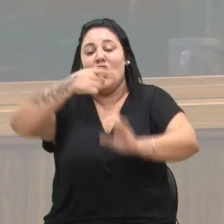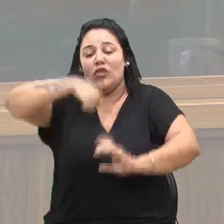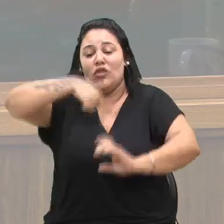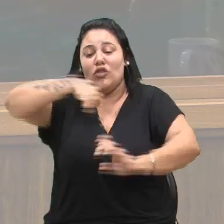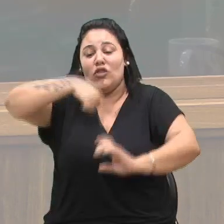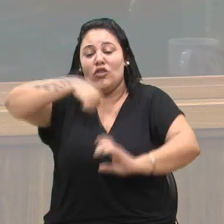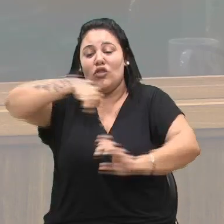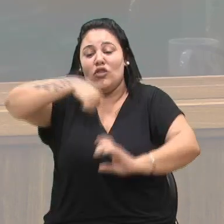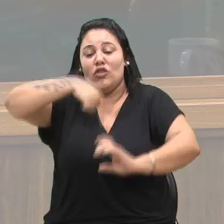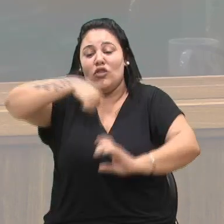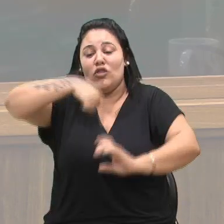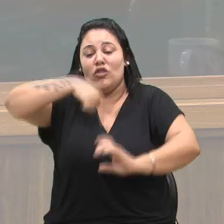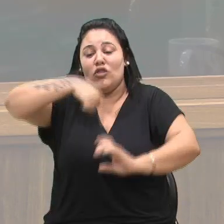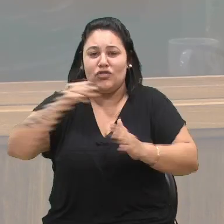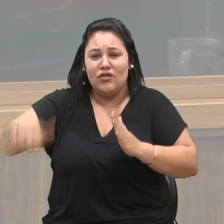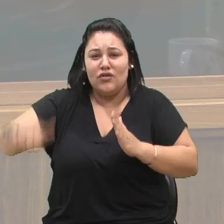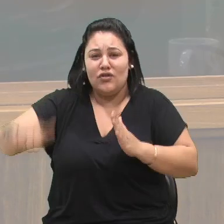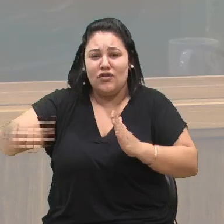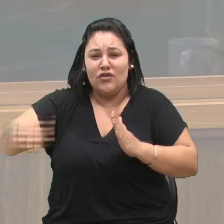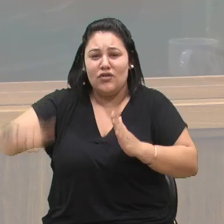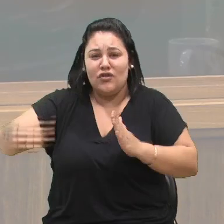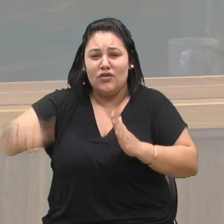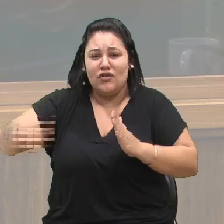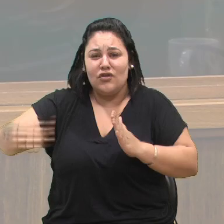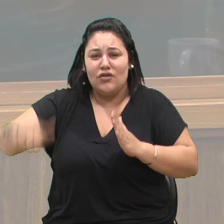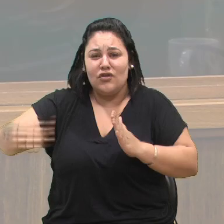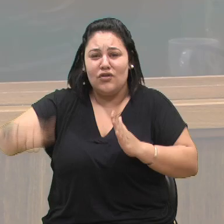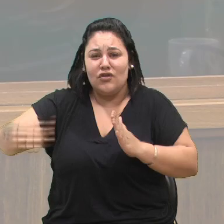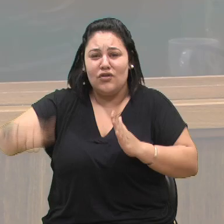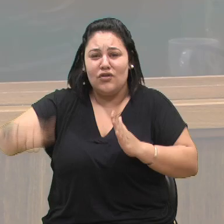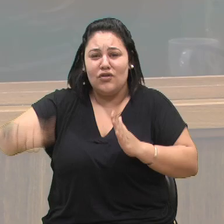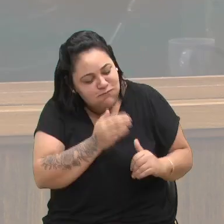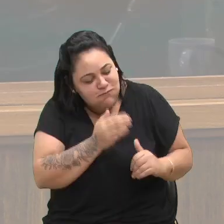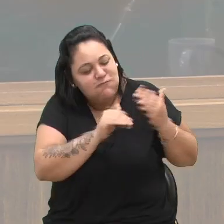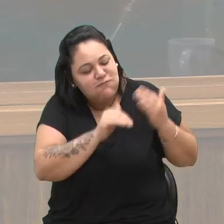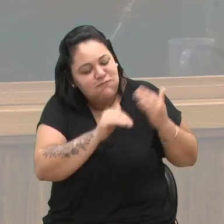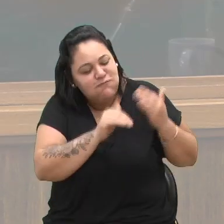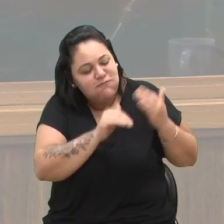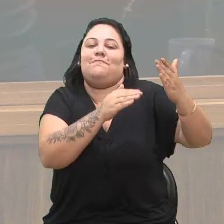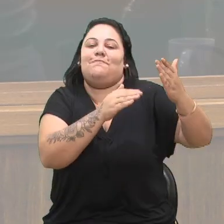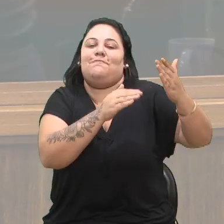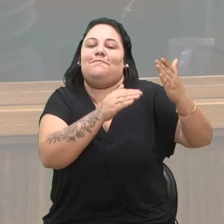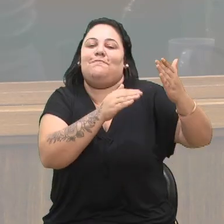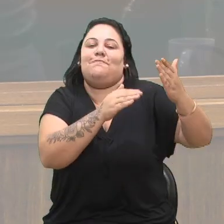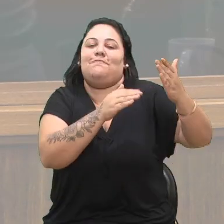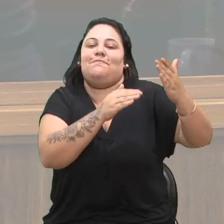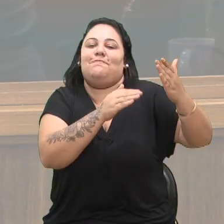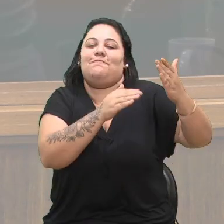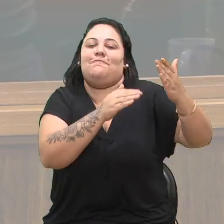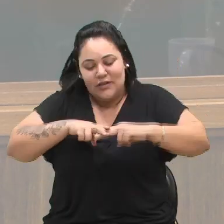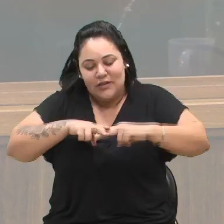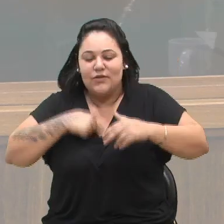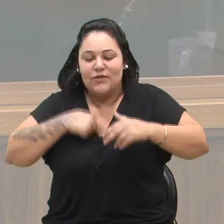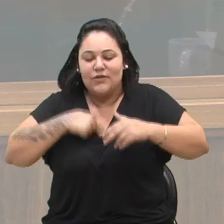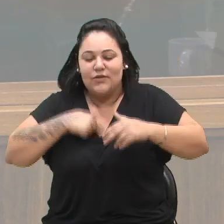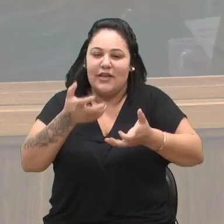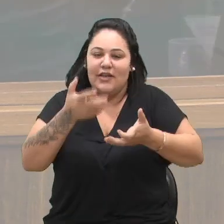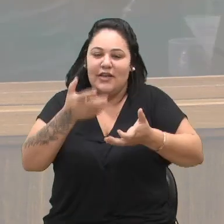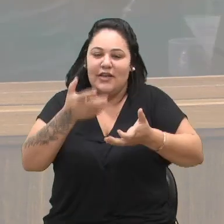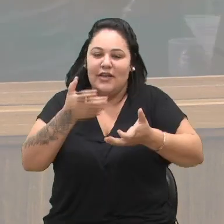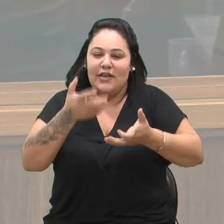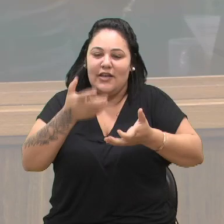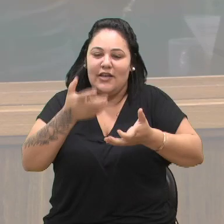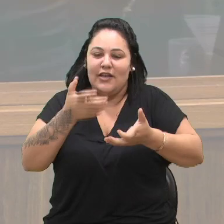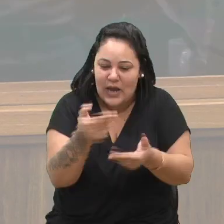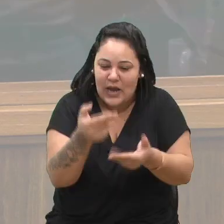muito melhor e ver a nossa cidade crescer. Então, eu não poderia deixar de vir aqui agradecer, já que todas as vezes que a gente